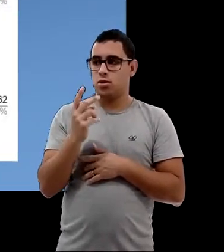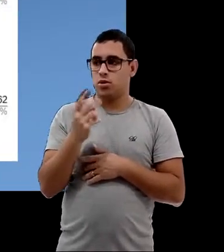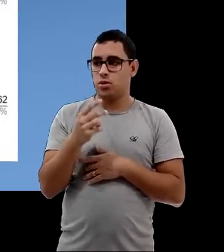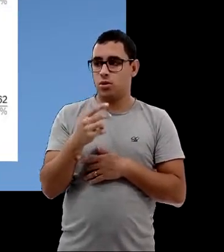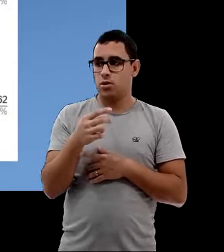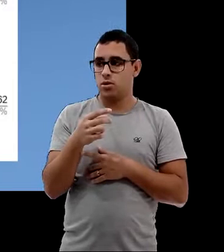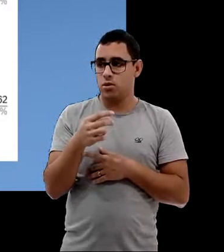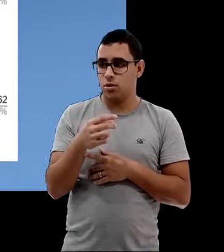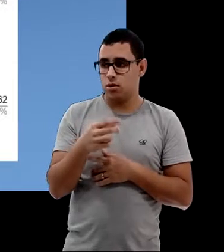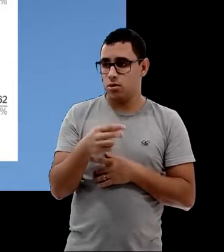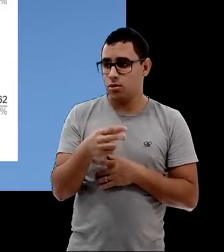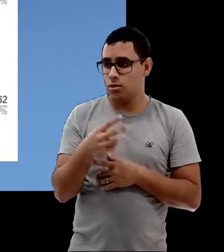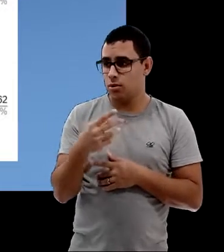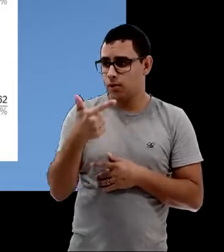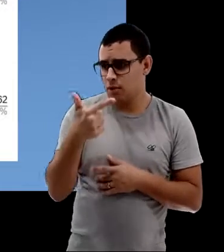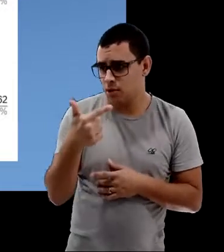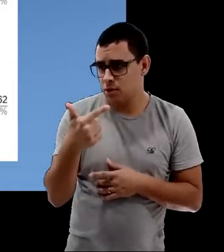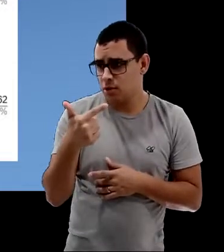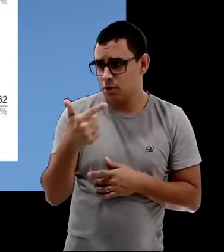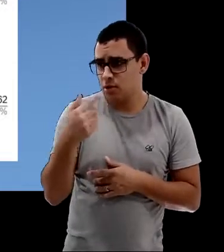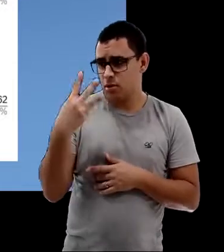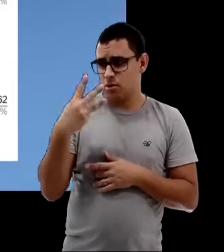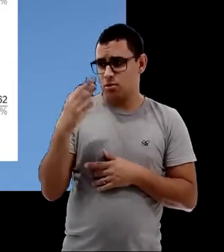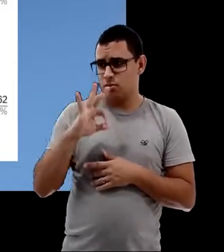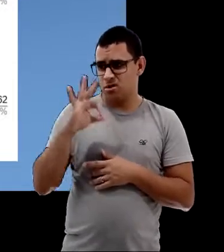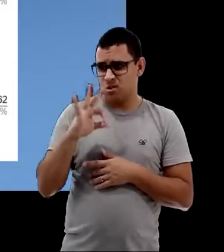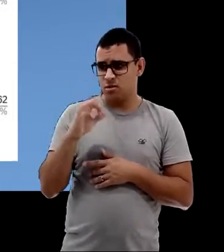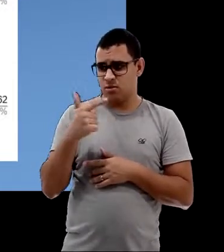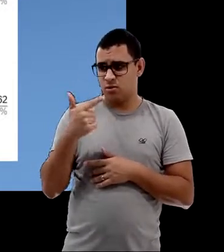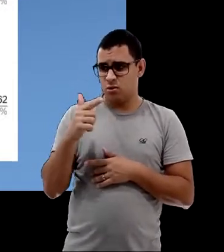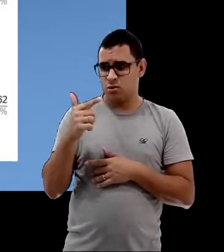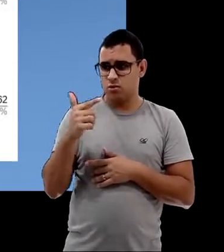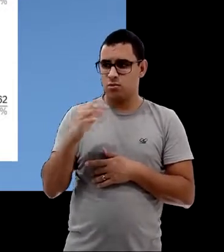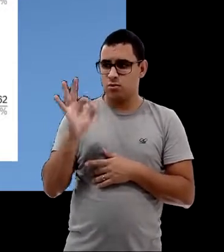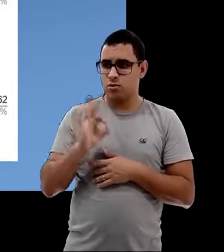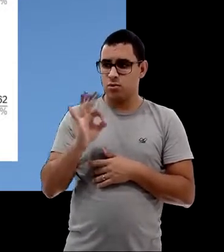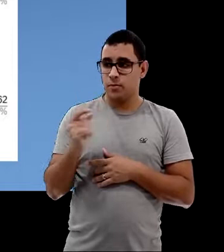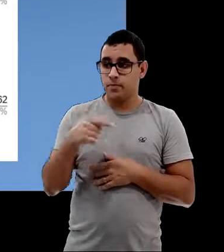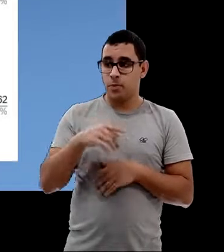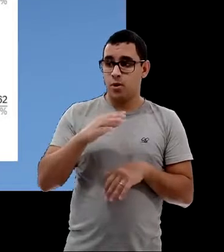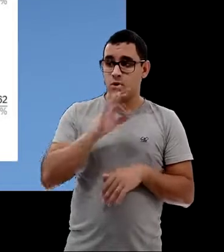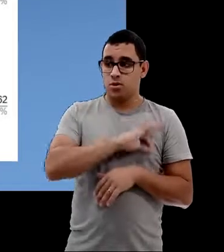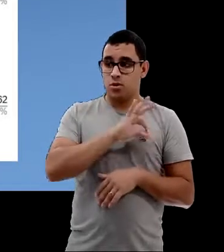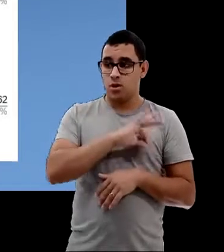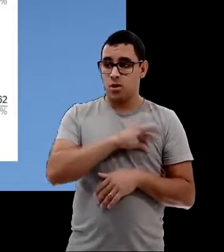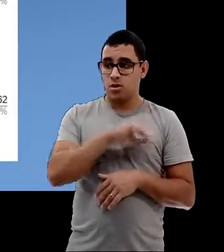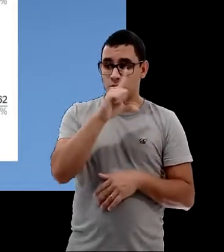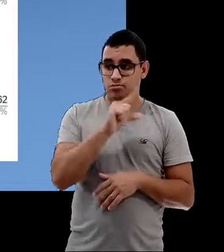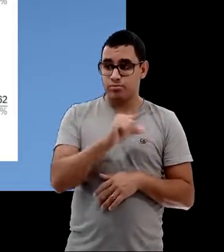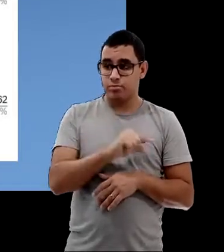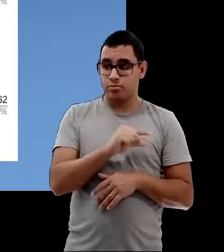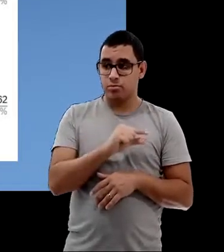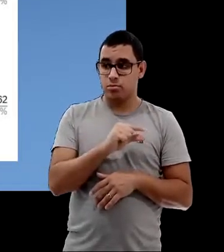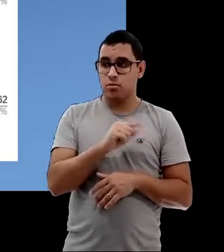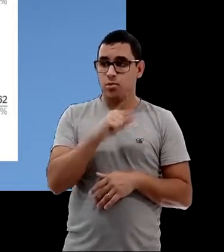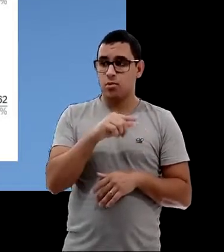população, que é com renda de, vamos supor, 3 a 5 salários mínimos,